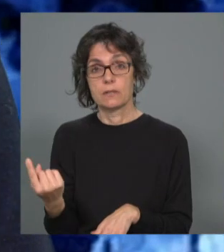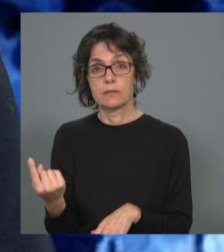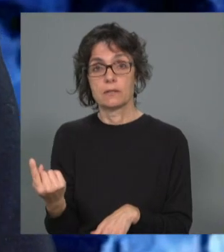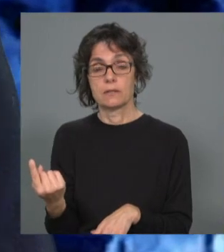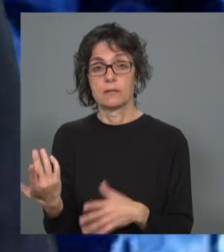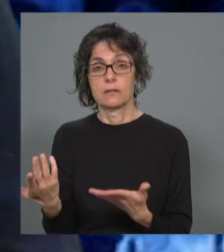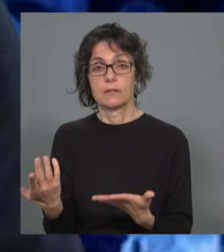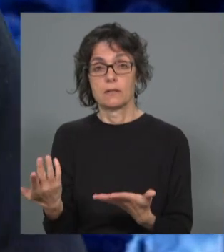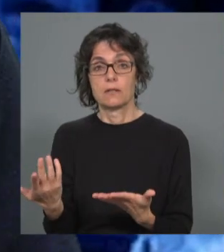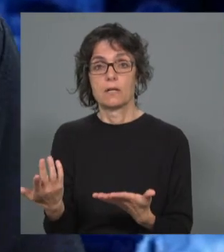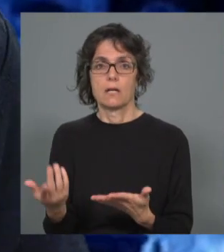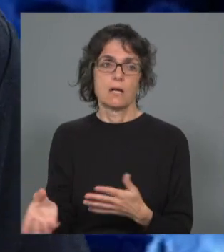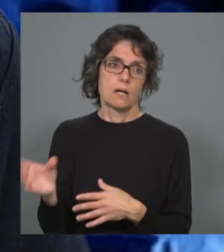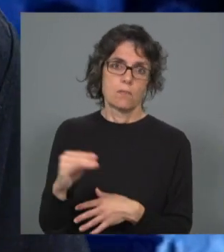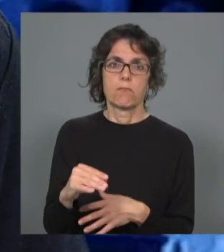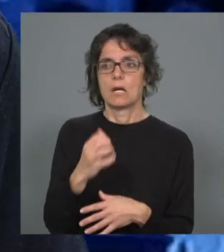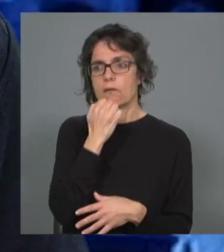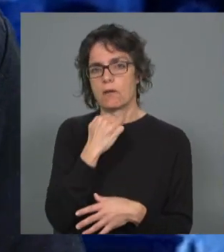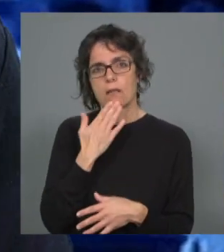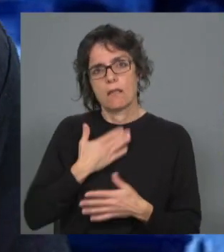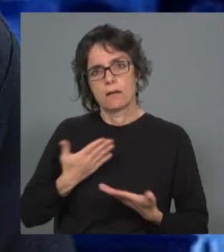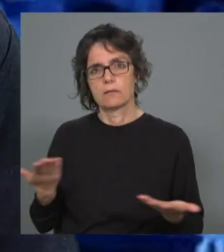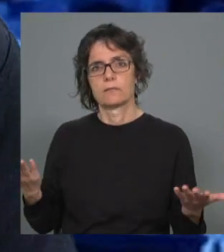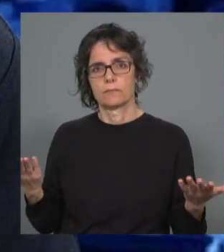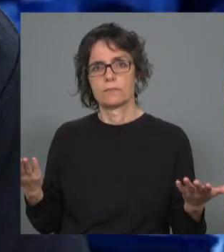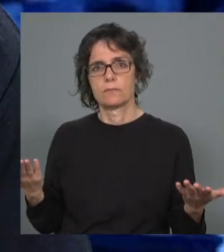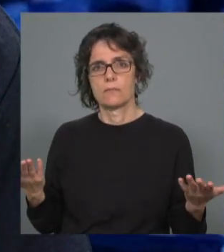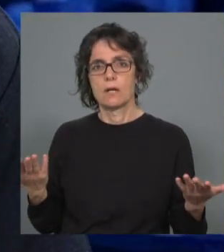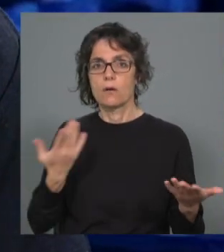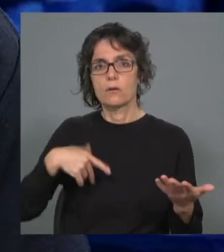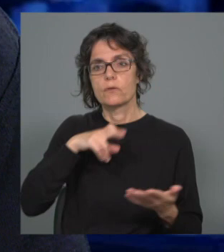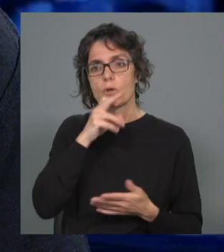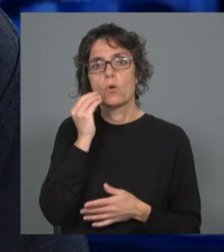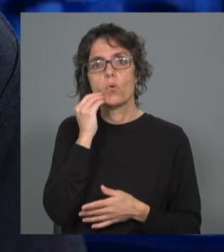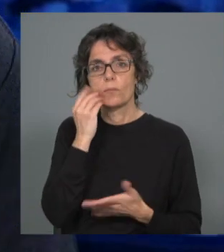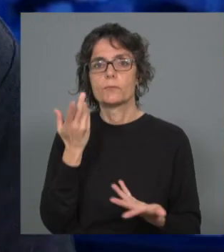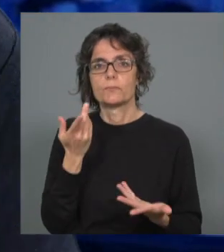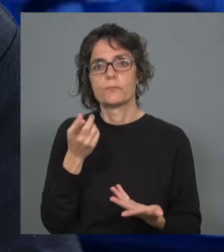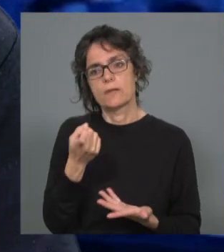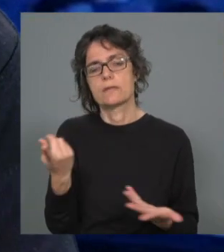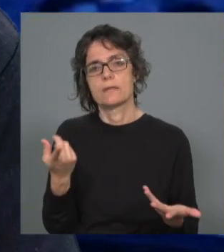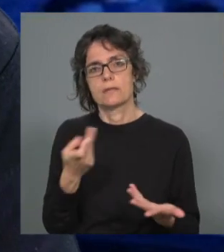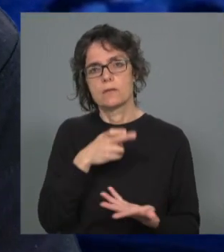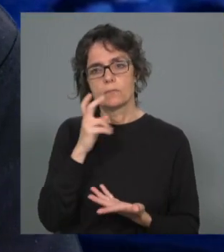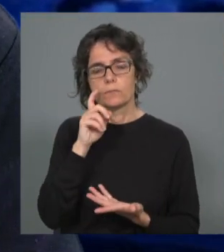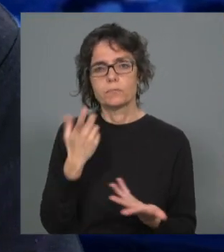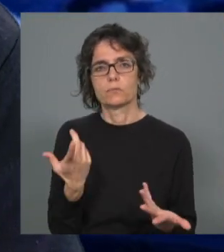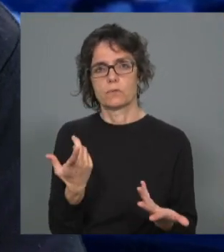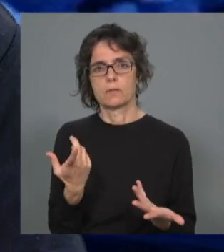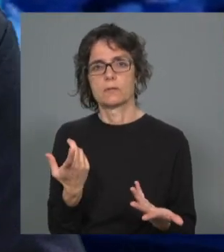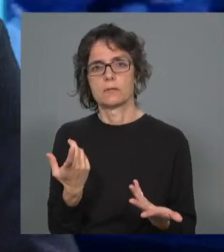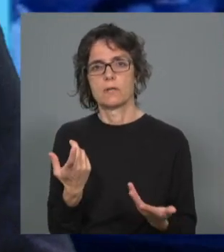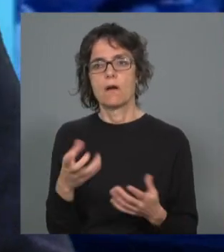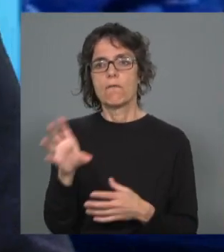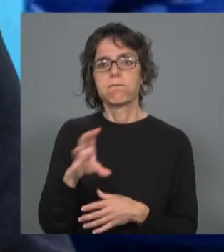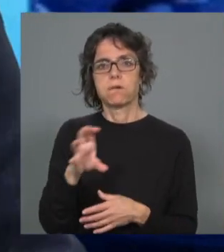acontecer, vai trazer muita mais insatisfação. Ora, é preciso encontrar respostas para isto. É preciso encontrar